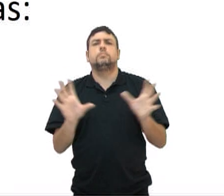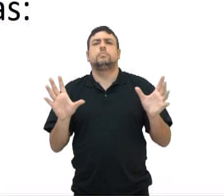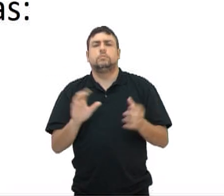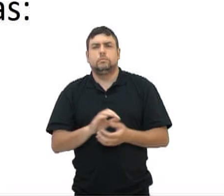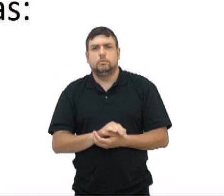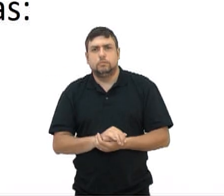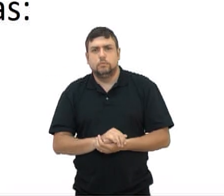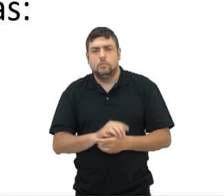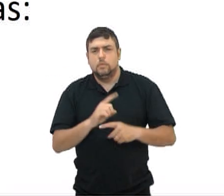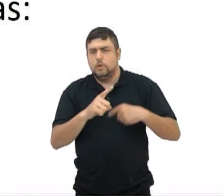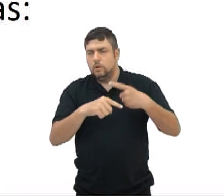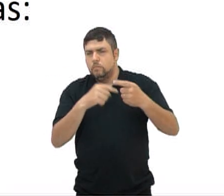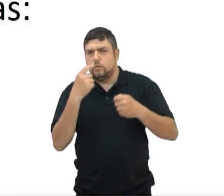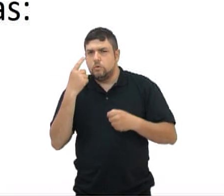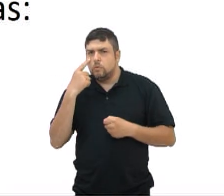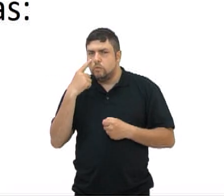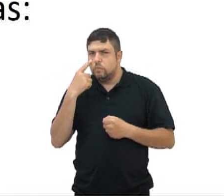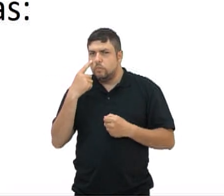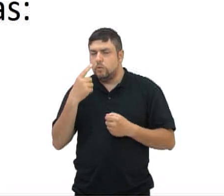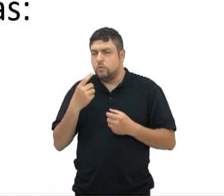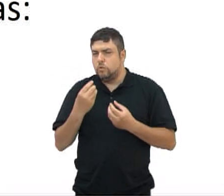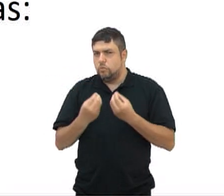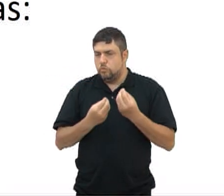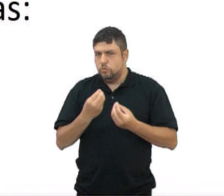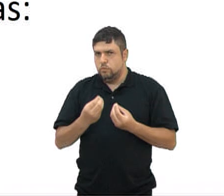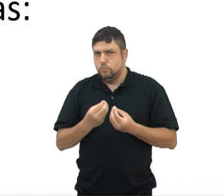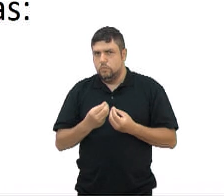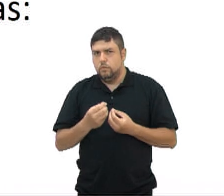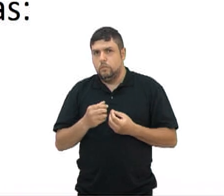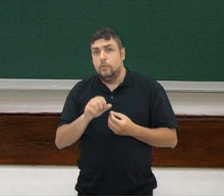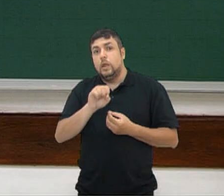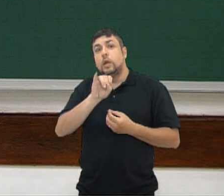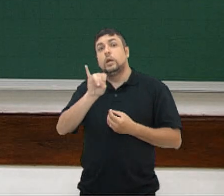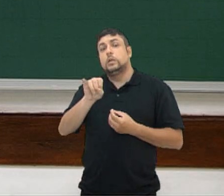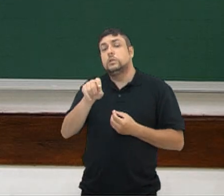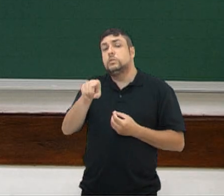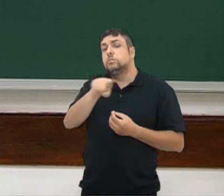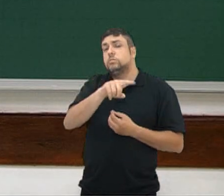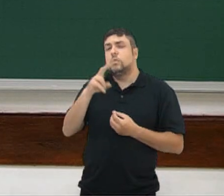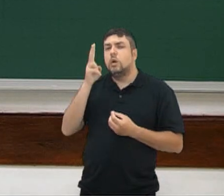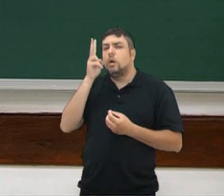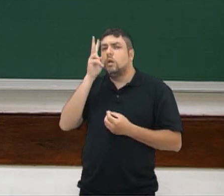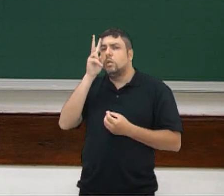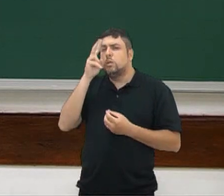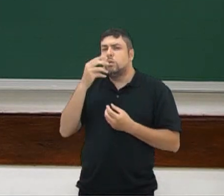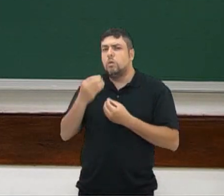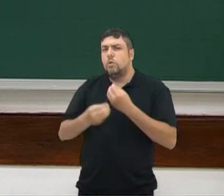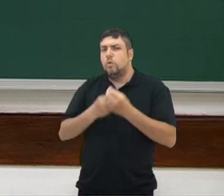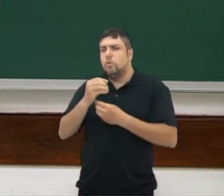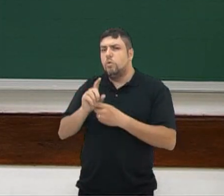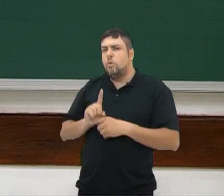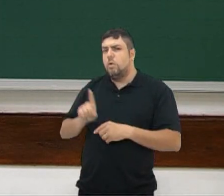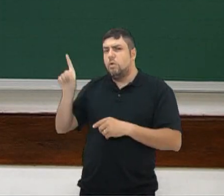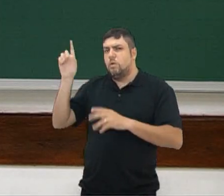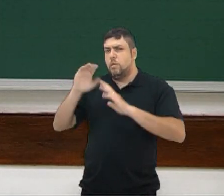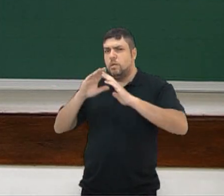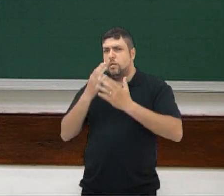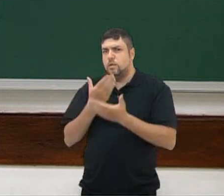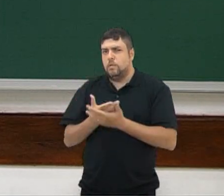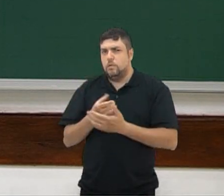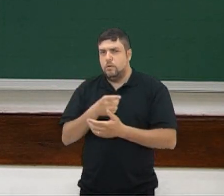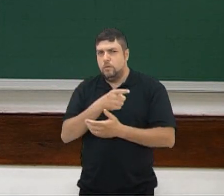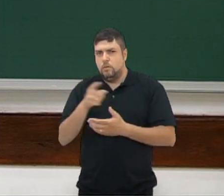ver mais para frente, porque se você lembra quando você estudava literatura na escola,